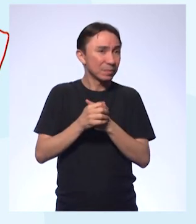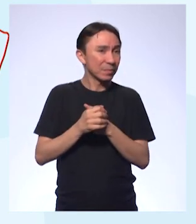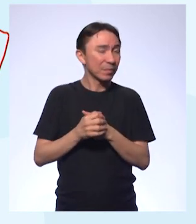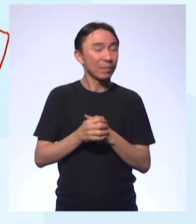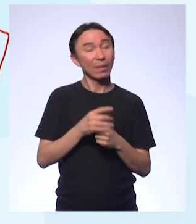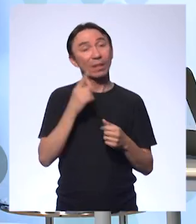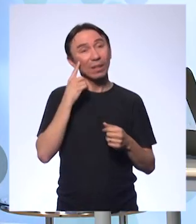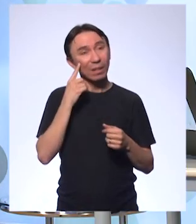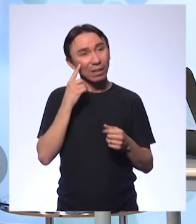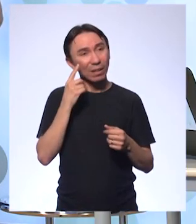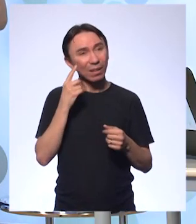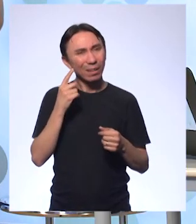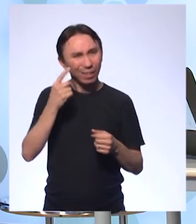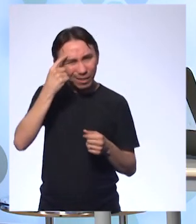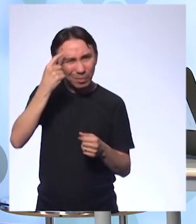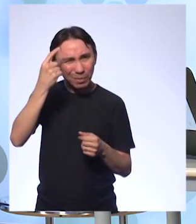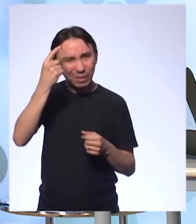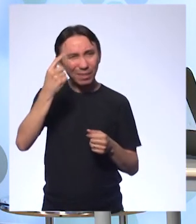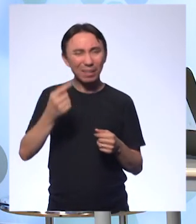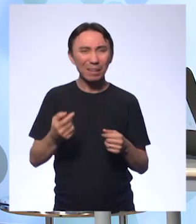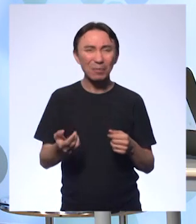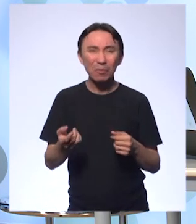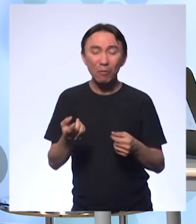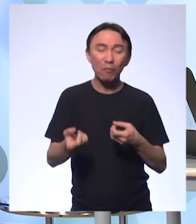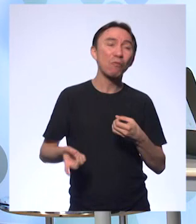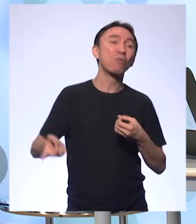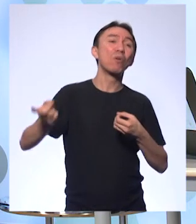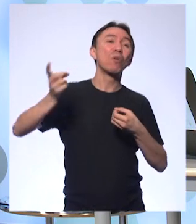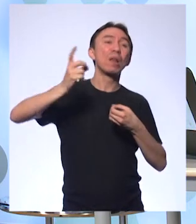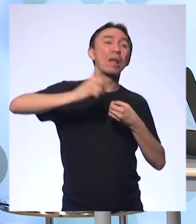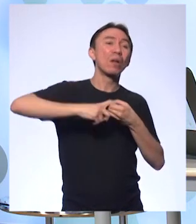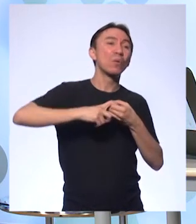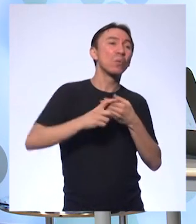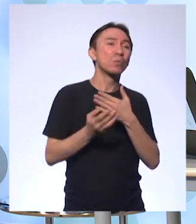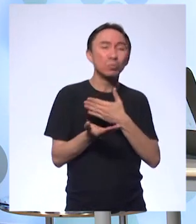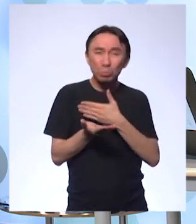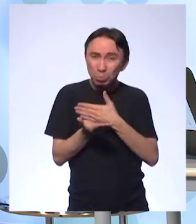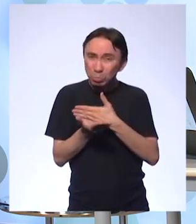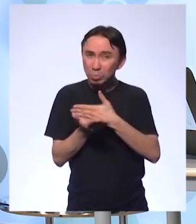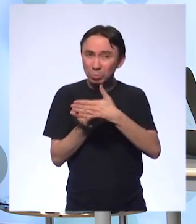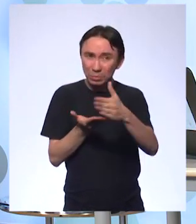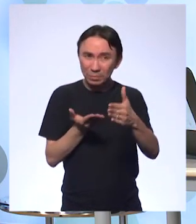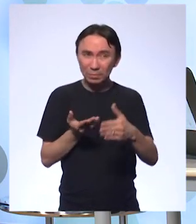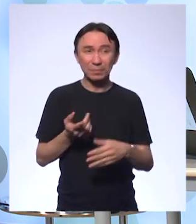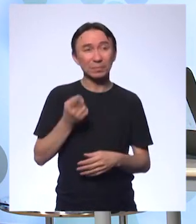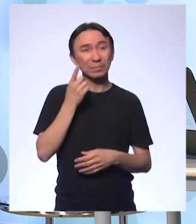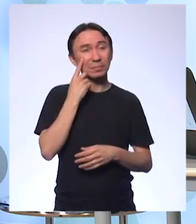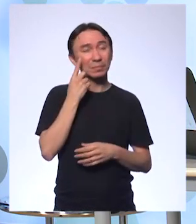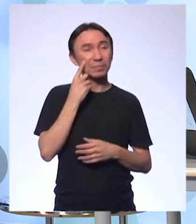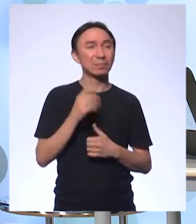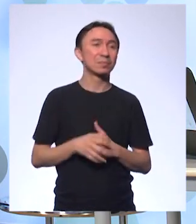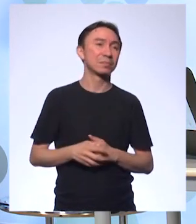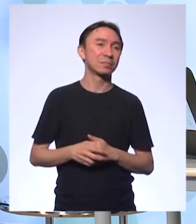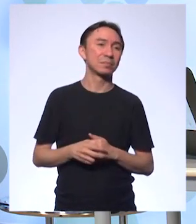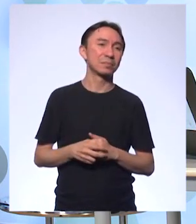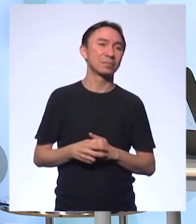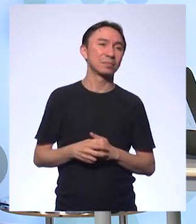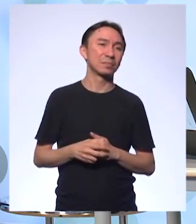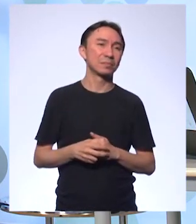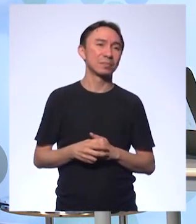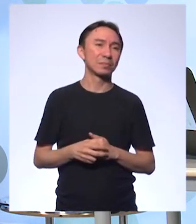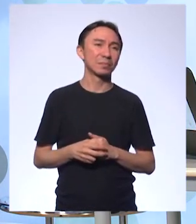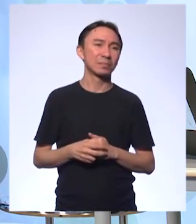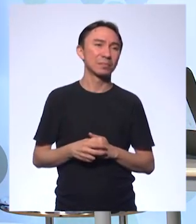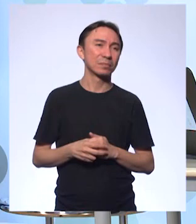Aí eu volto lá para o processo inicial. Deixa eu só voltar rapidinho para vocês verem aqui. 2 segundinhos, pessoal. É que estava no vídeo, infelizmente não deu